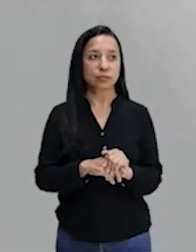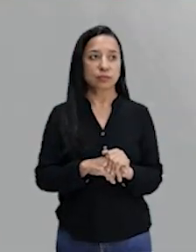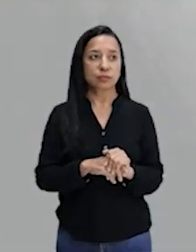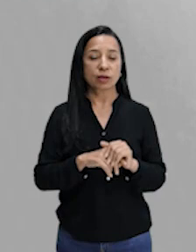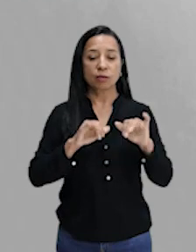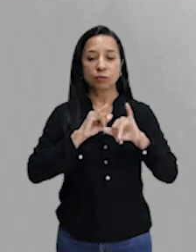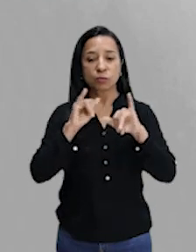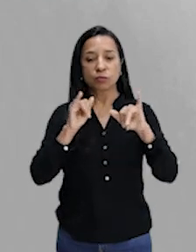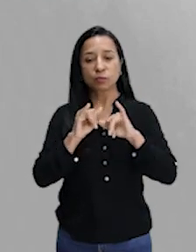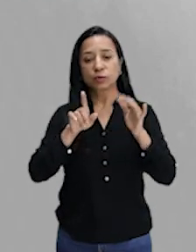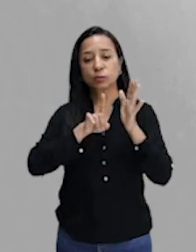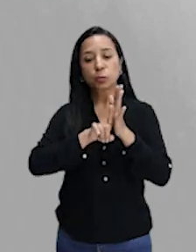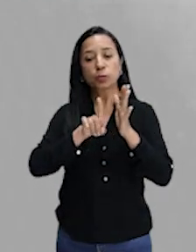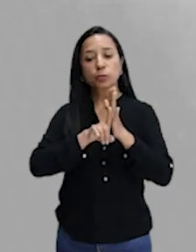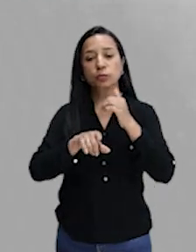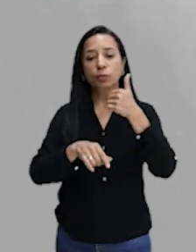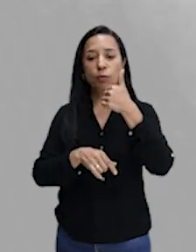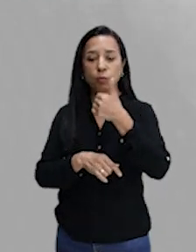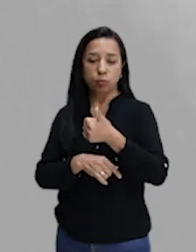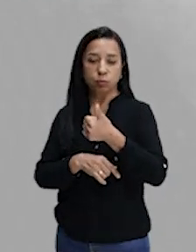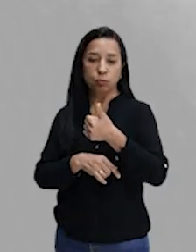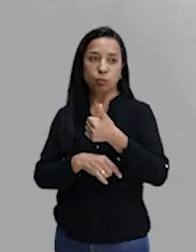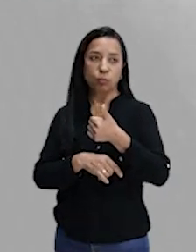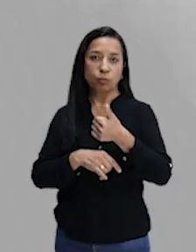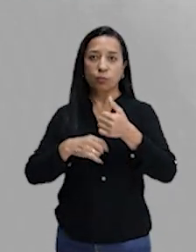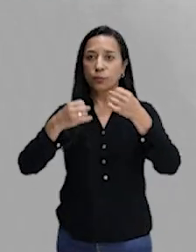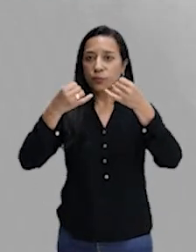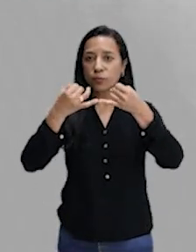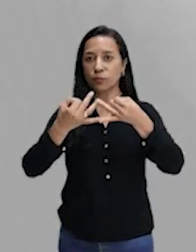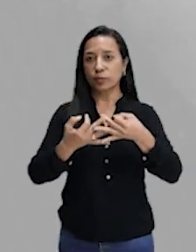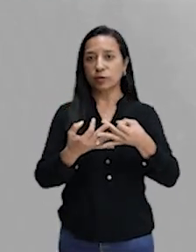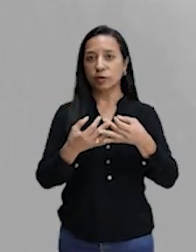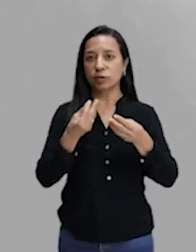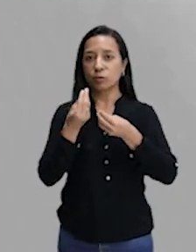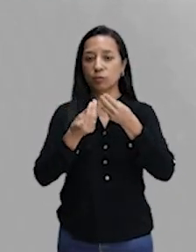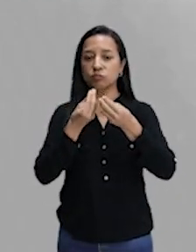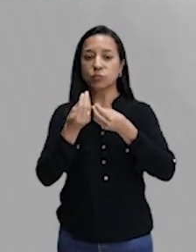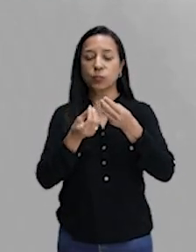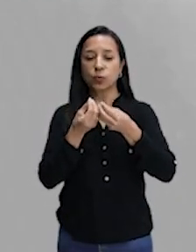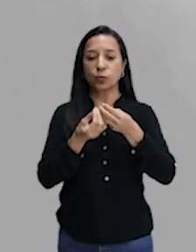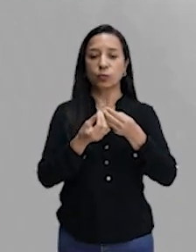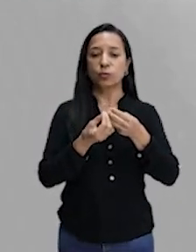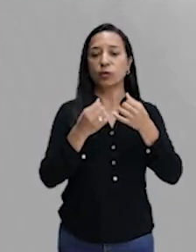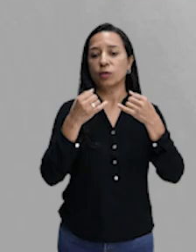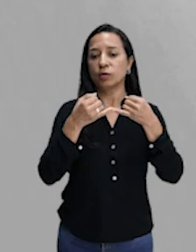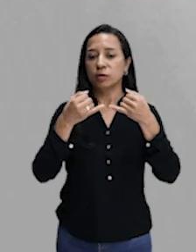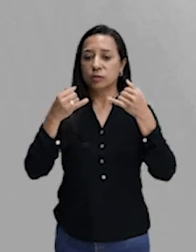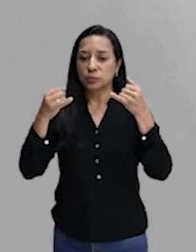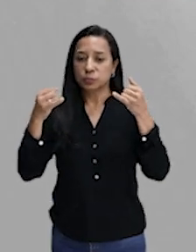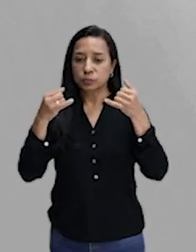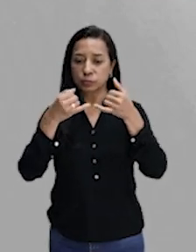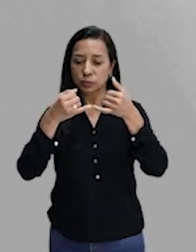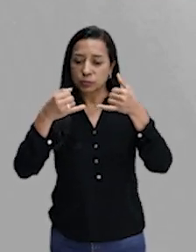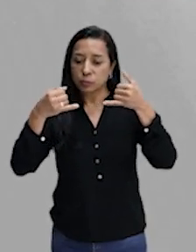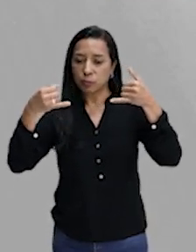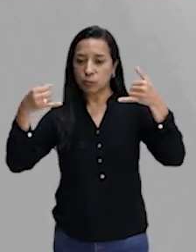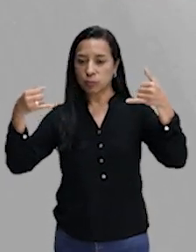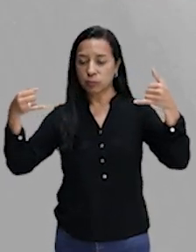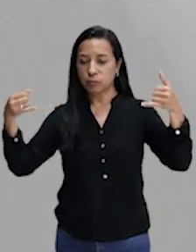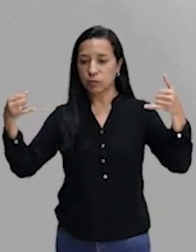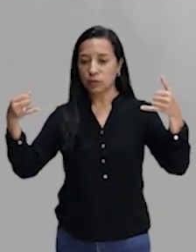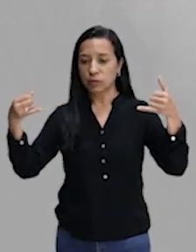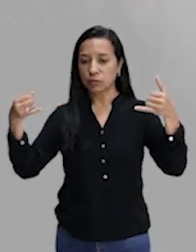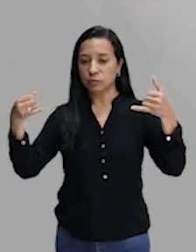1 e diz o seguinte né que nesse fio na sessão reta né Desse fio